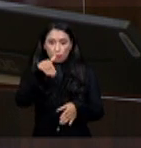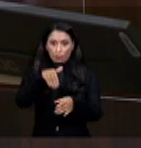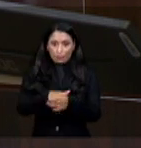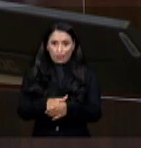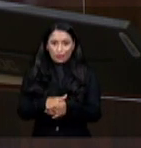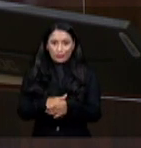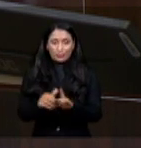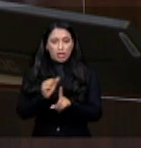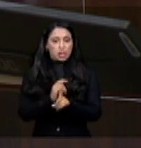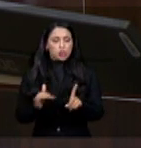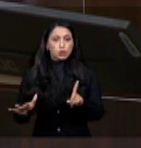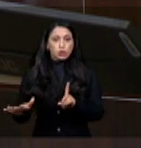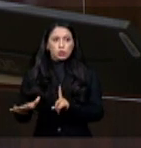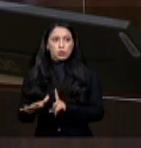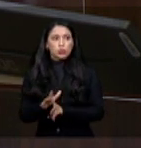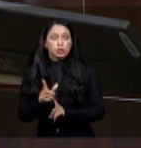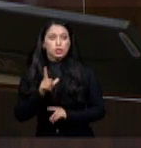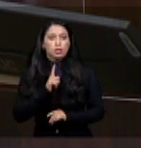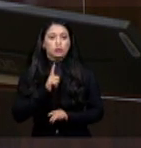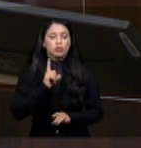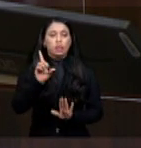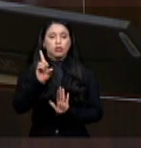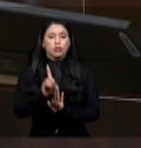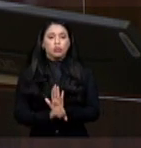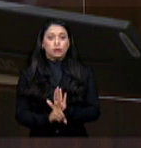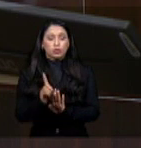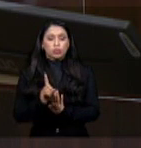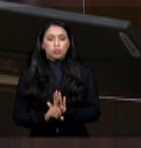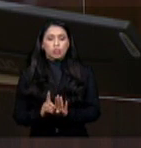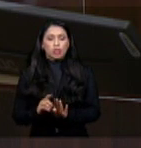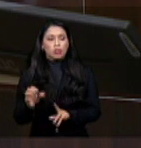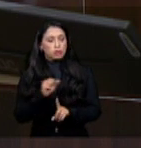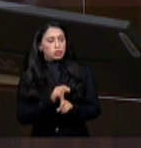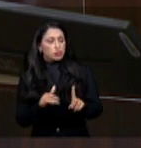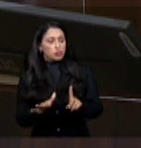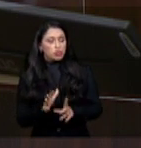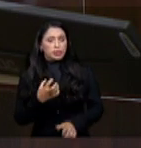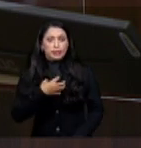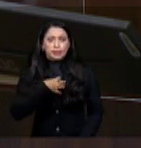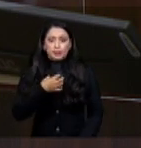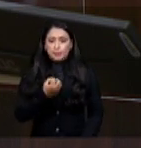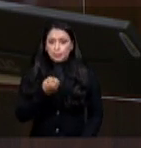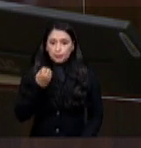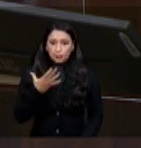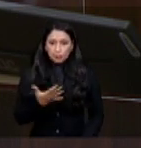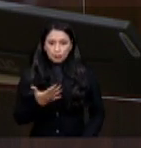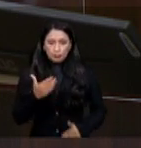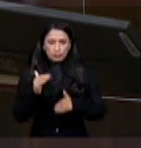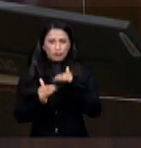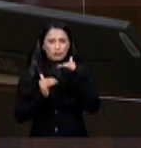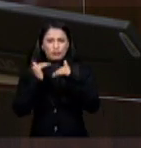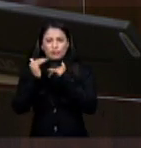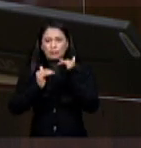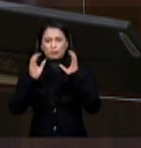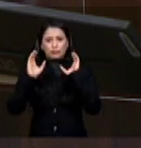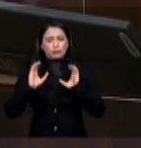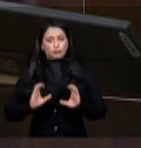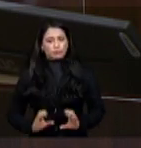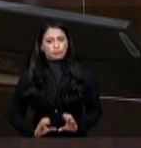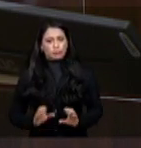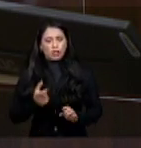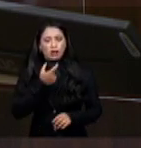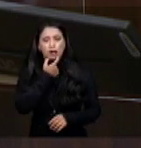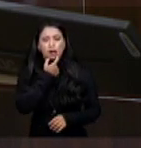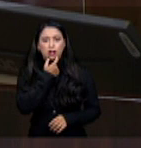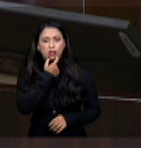a social envolve os direitos relacionados ao bem-estar social e no seu estudo não é sobre o desenvolvimento da Cidadania na